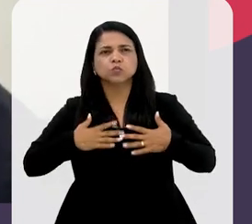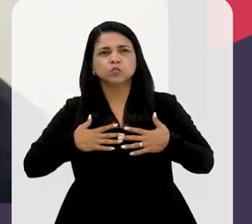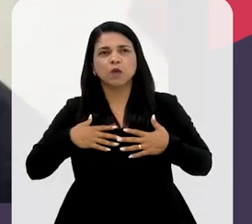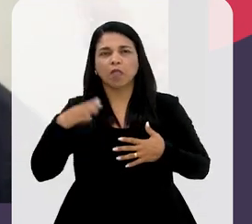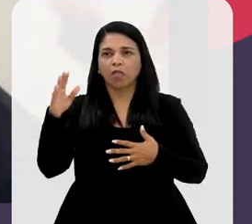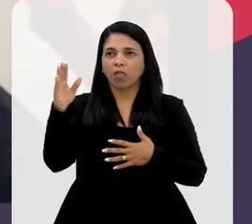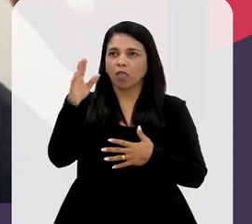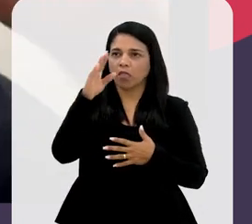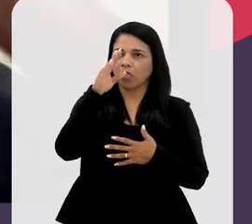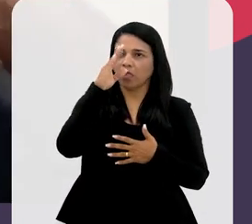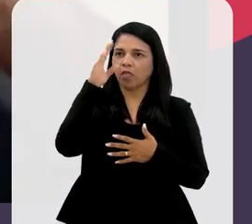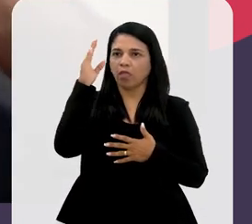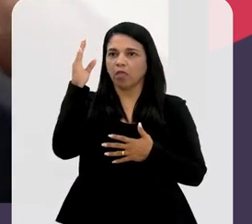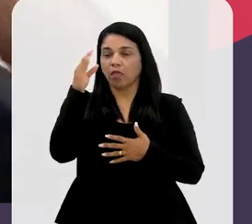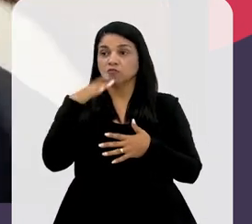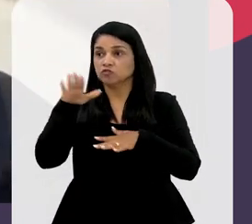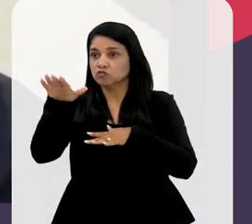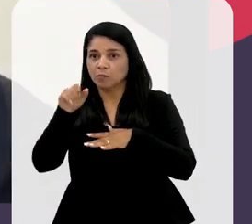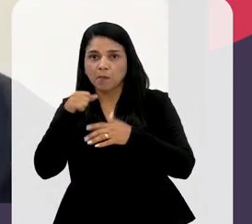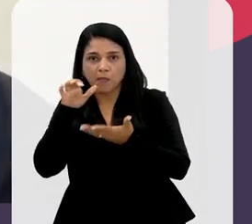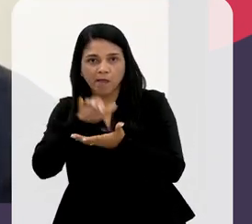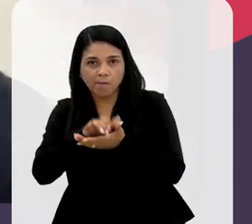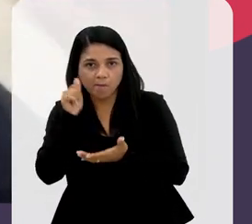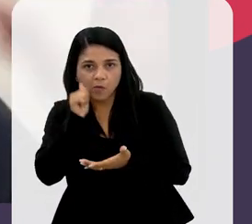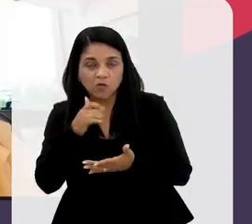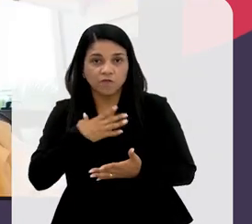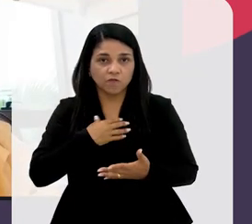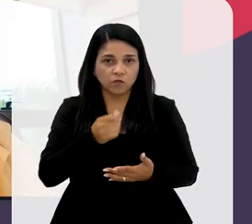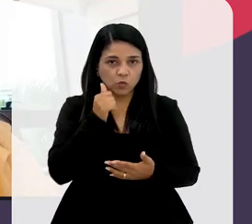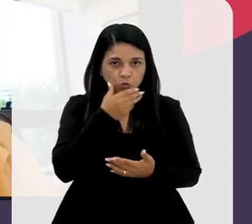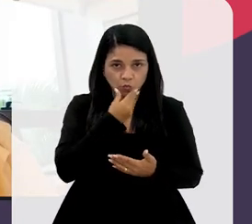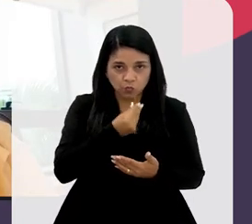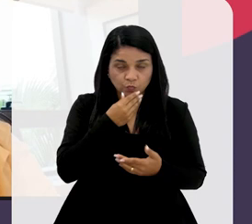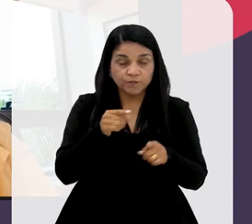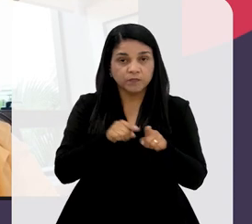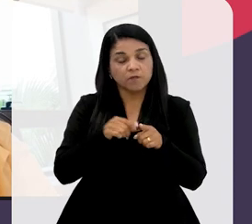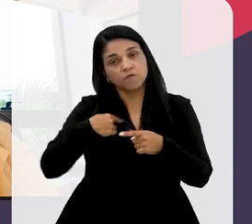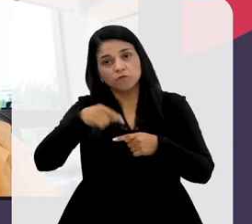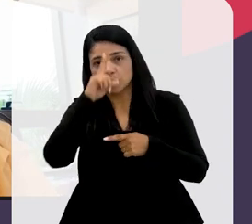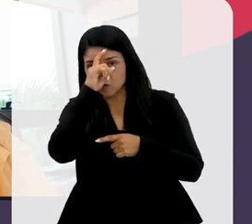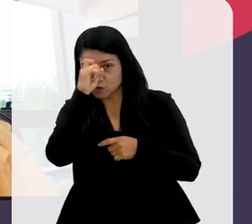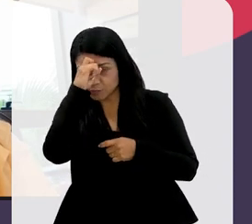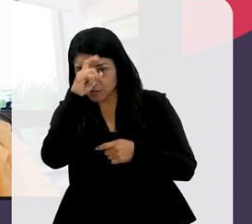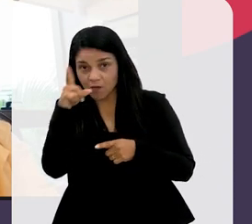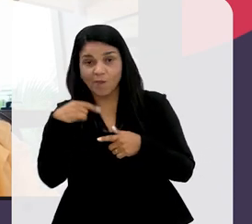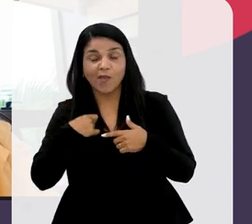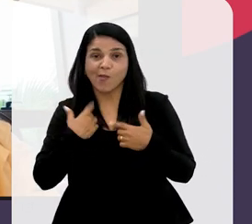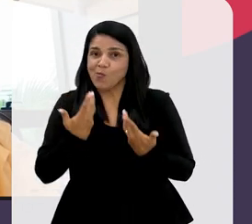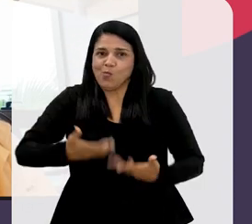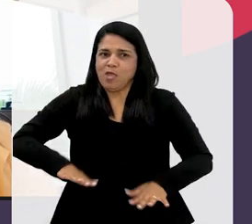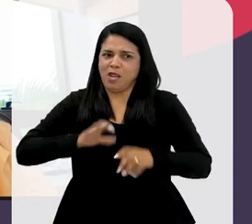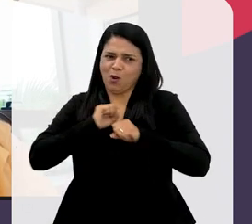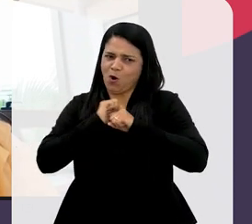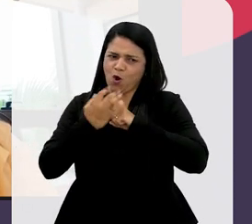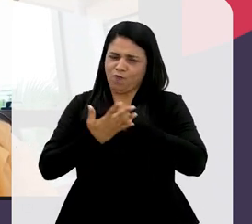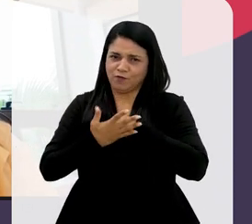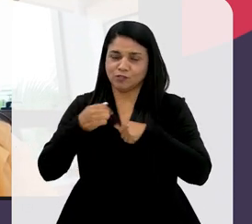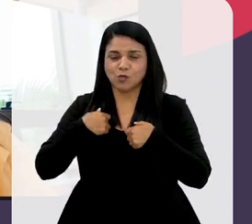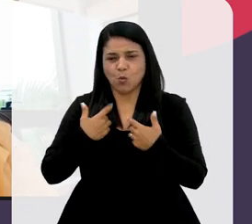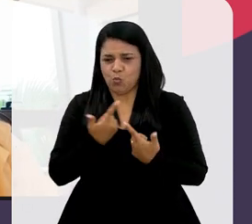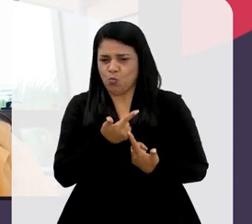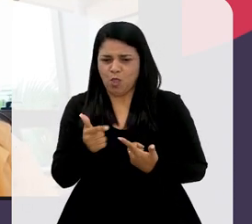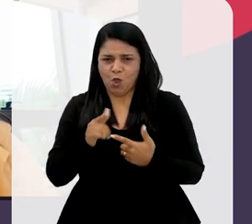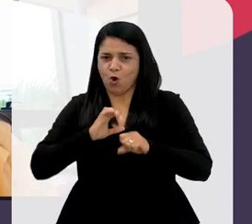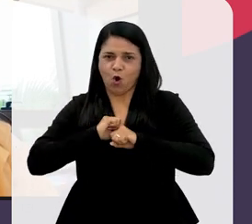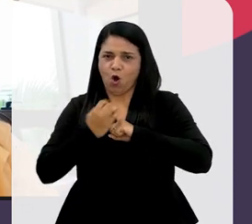desmaiando, caindo assim. Aí eu chamei a minha esposa, mandei chamar meu filho, fui para o hospital. Mas eu não queria que fosse Covid. Aí eu falei, filho, me leva para um